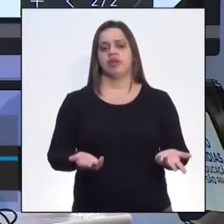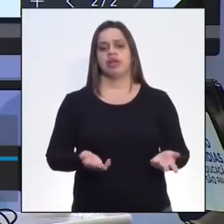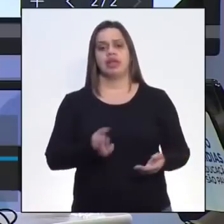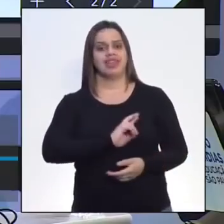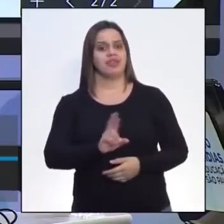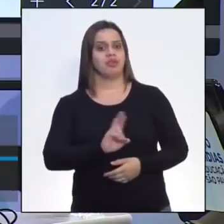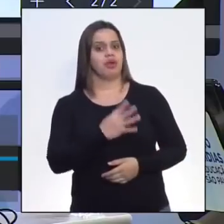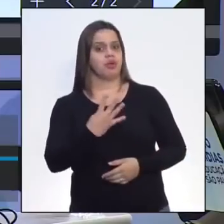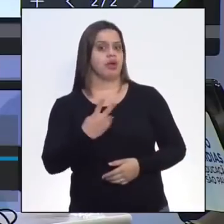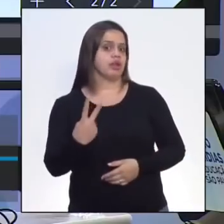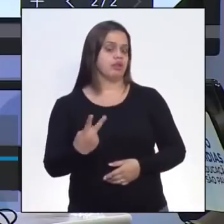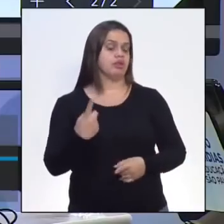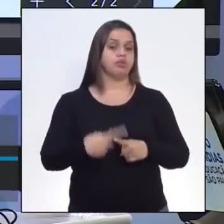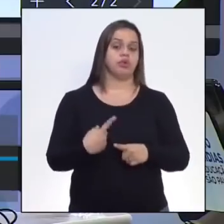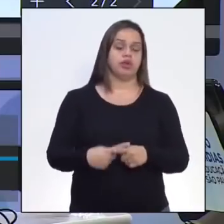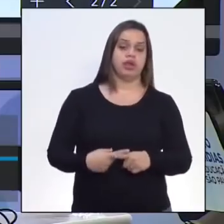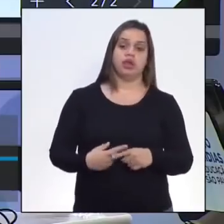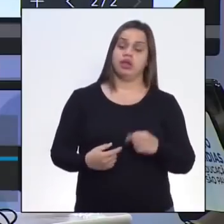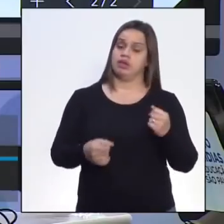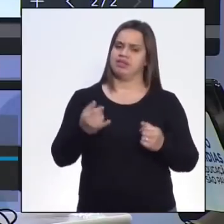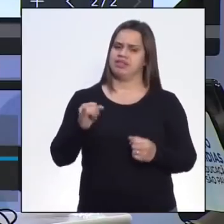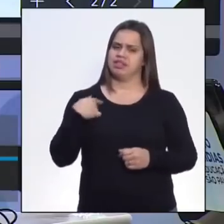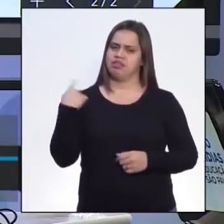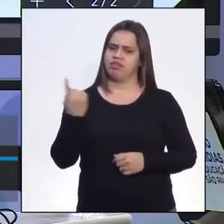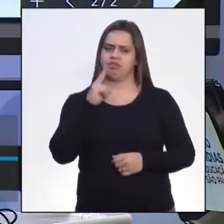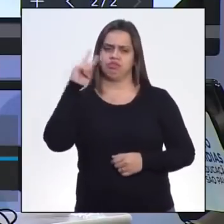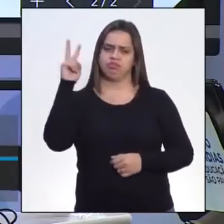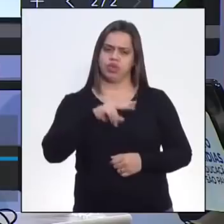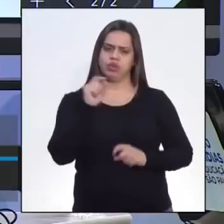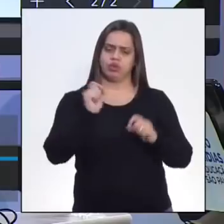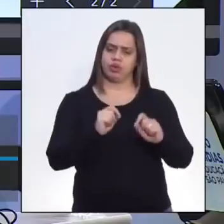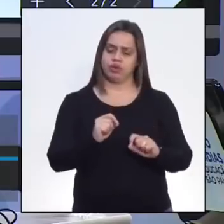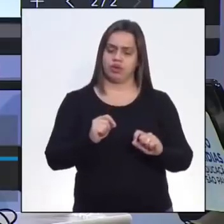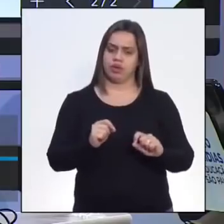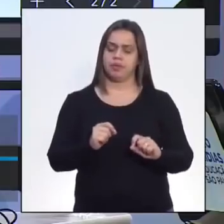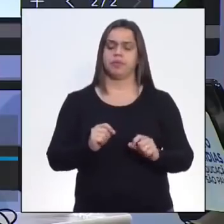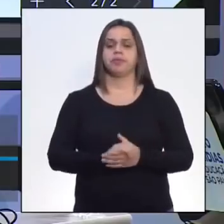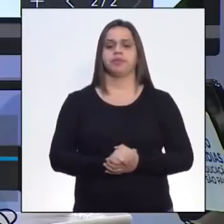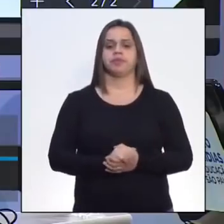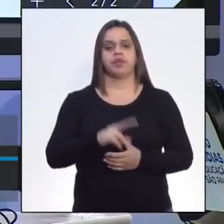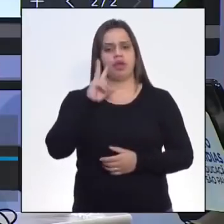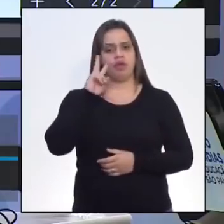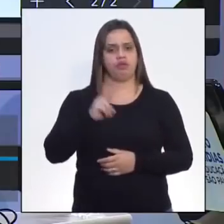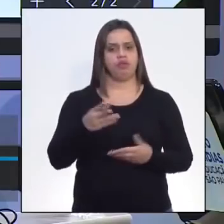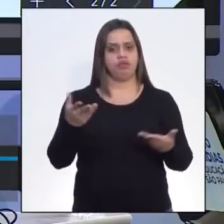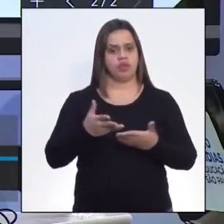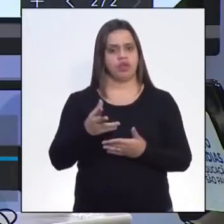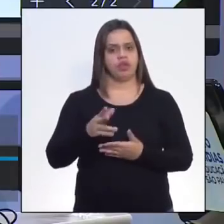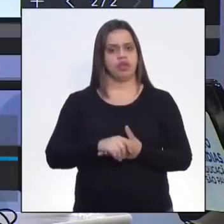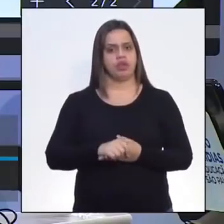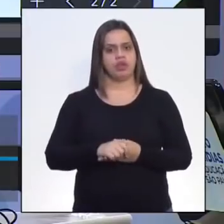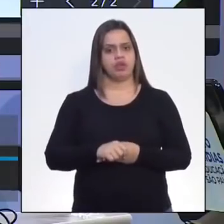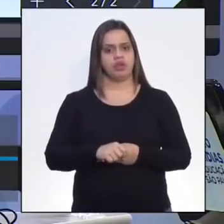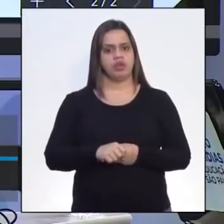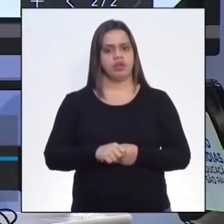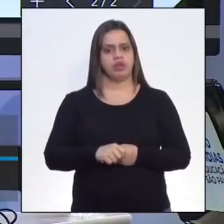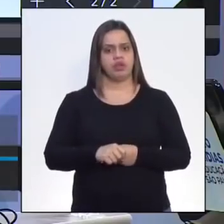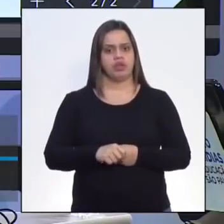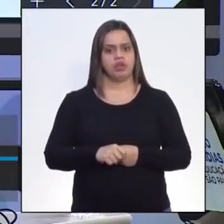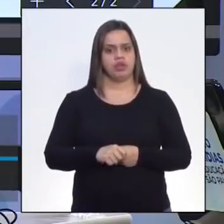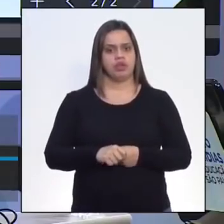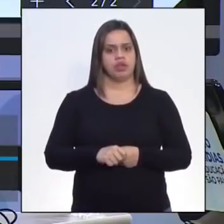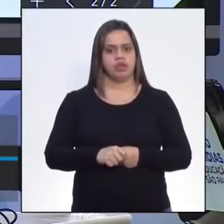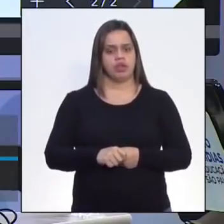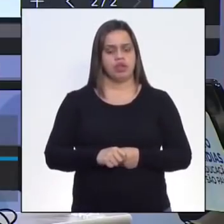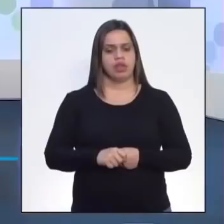não 42. Se a gente considerar a primeira casa, quer ver? Nessa, eu vou até colocar agora o câmera doido,